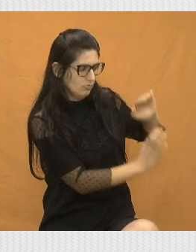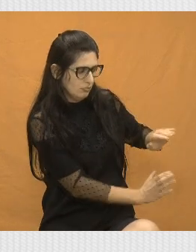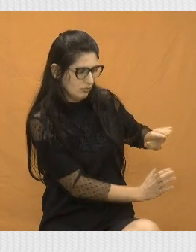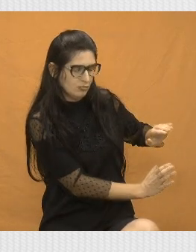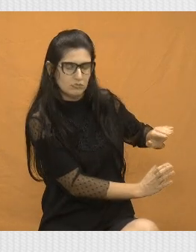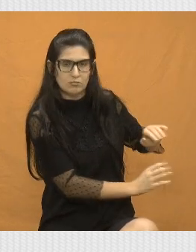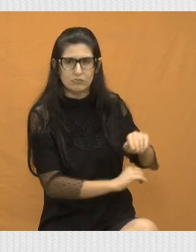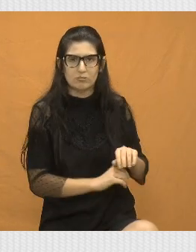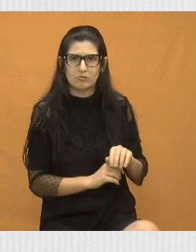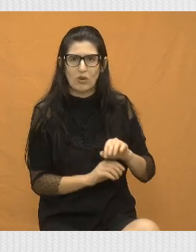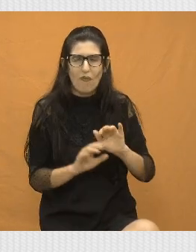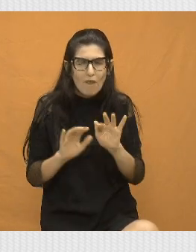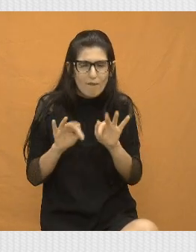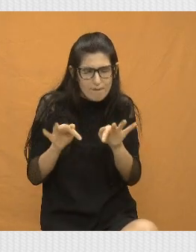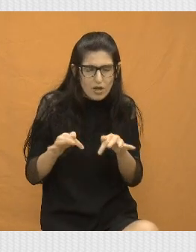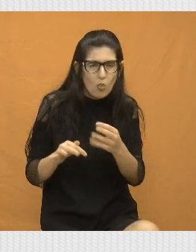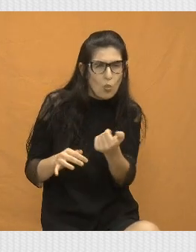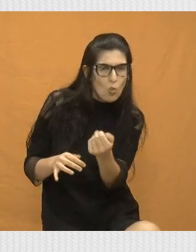É bem no final.